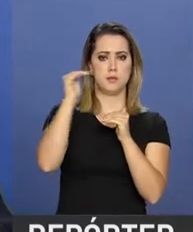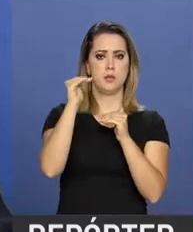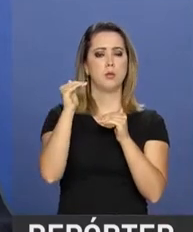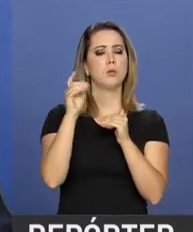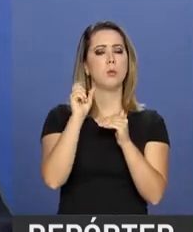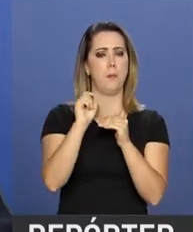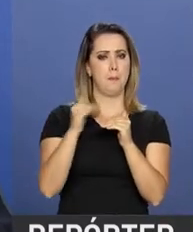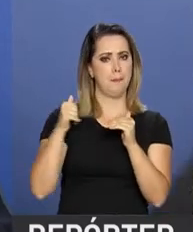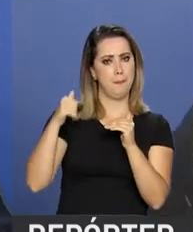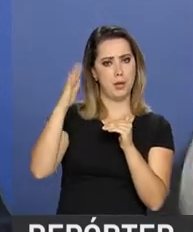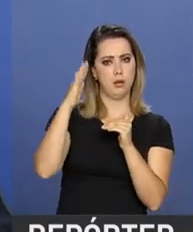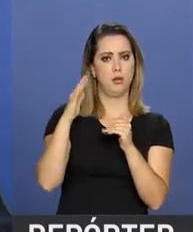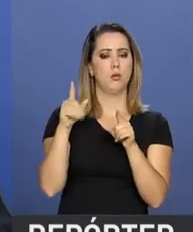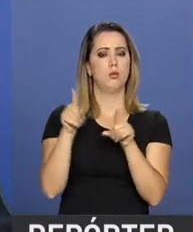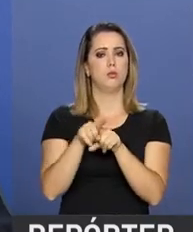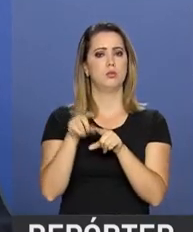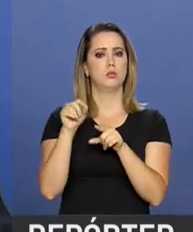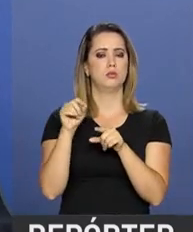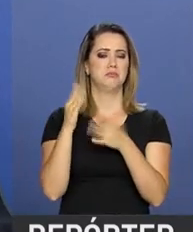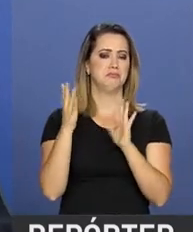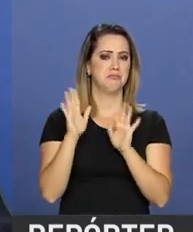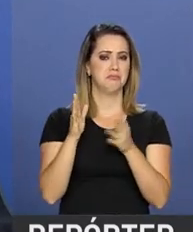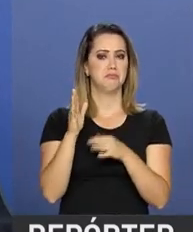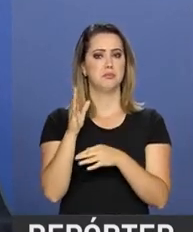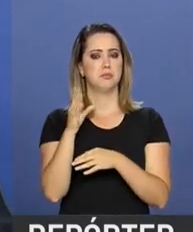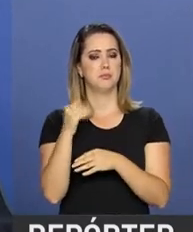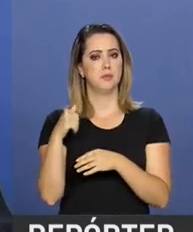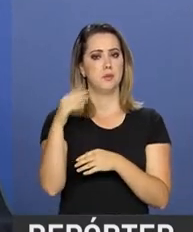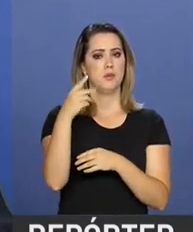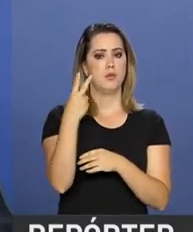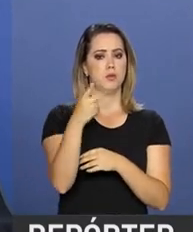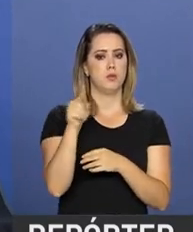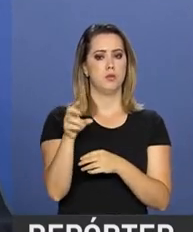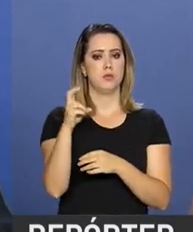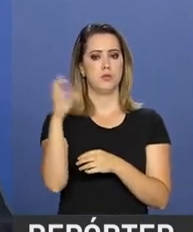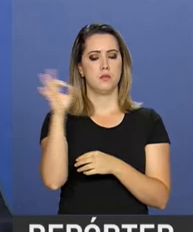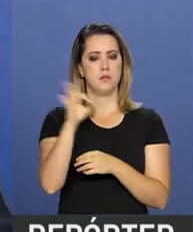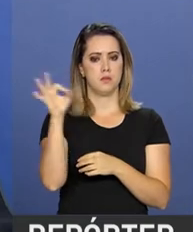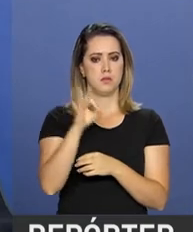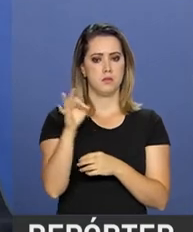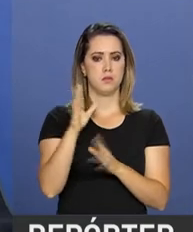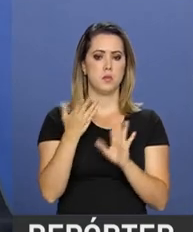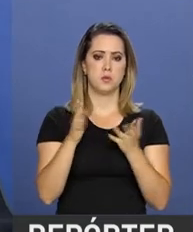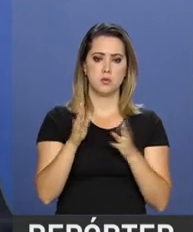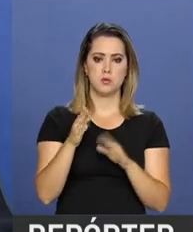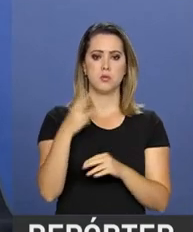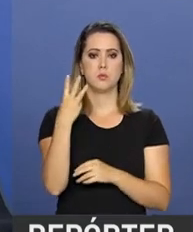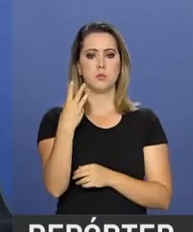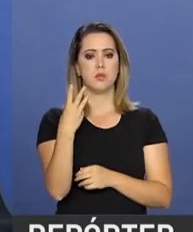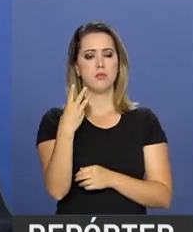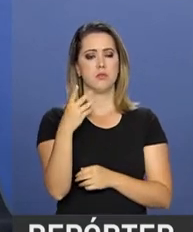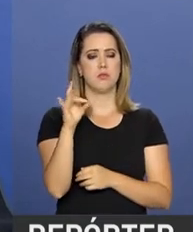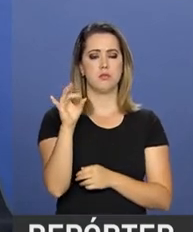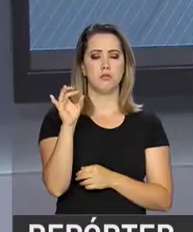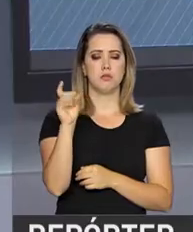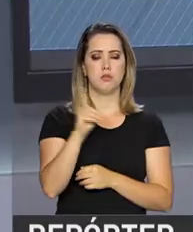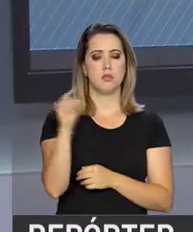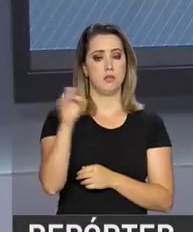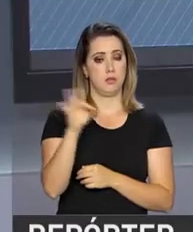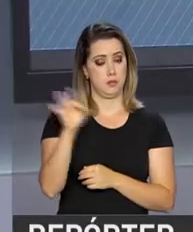crescimento já acima de dois e meio por cento possivelmente ao redor de 3 por cento